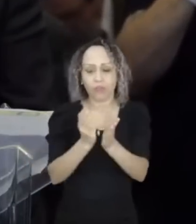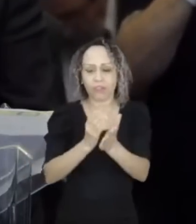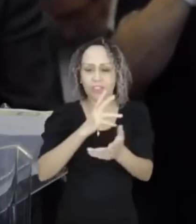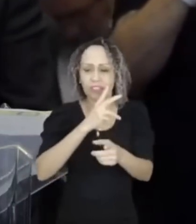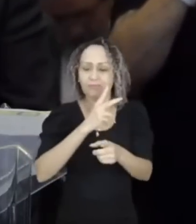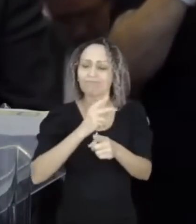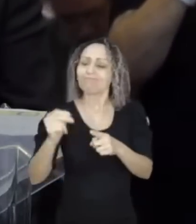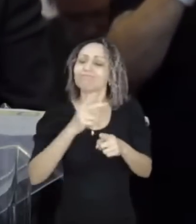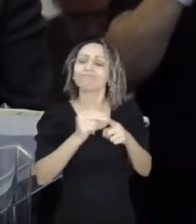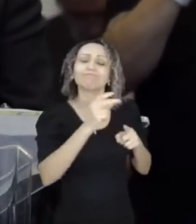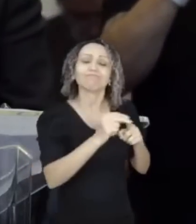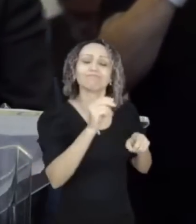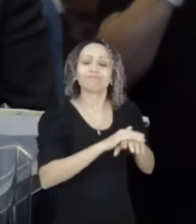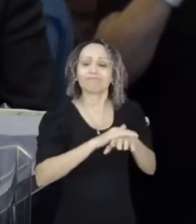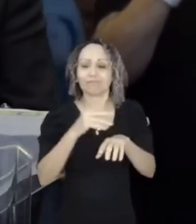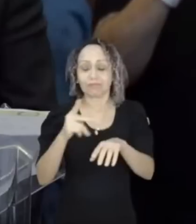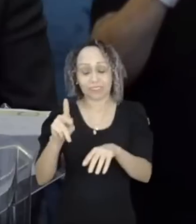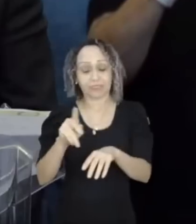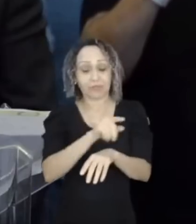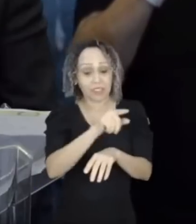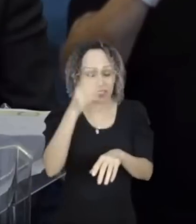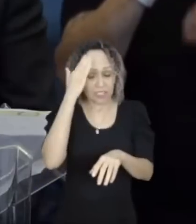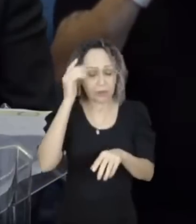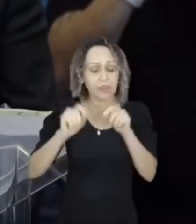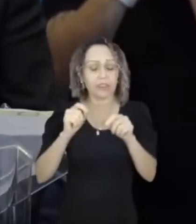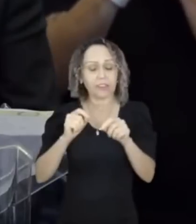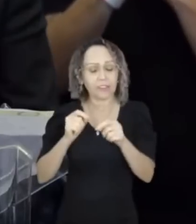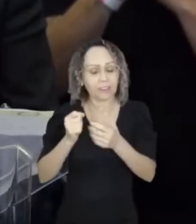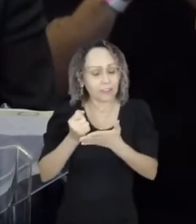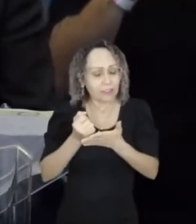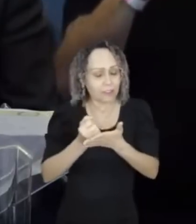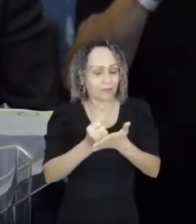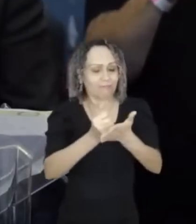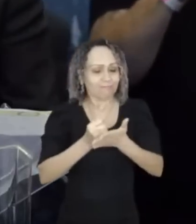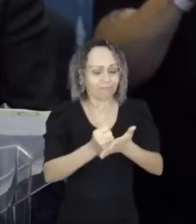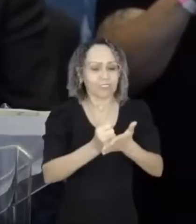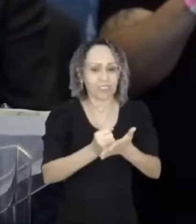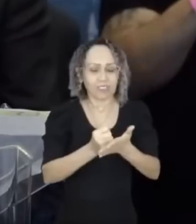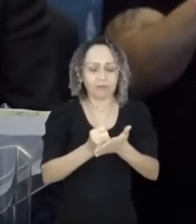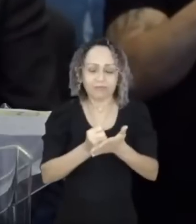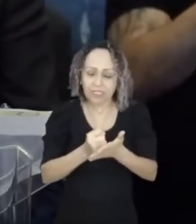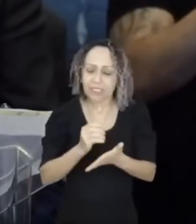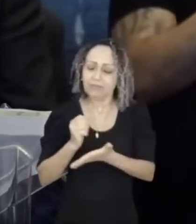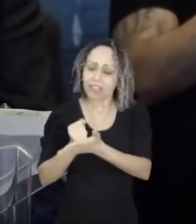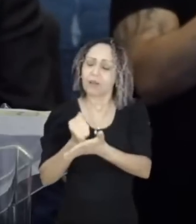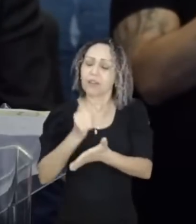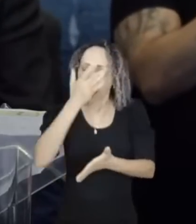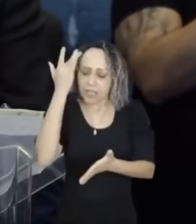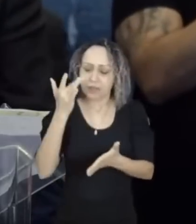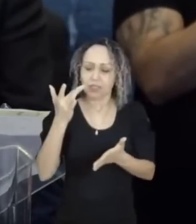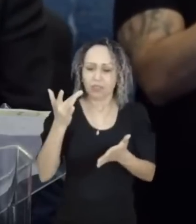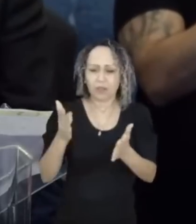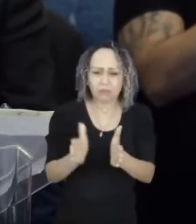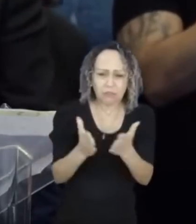mais pobres e injustiçados. E assim, sob as bênçãos de Deus, meu governo contribuiu para melhorar a vida de milhões